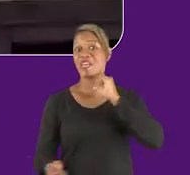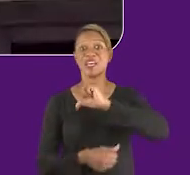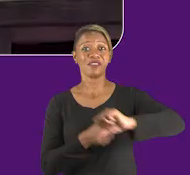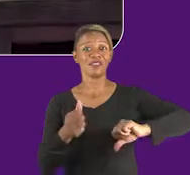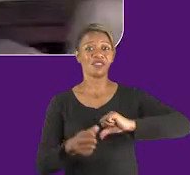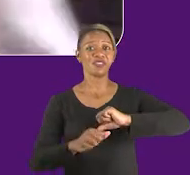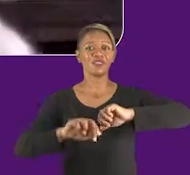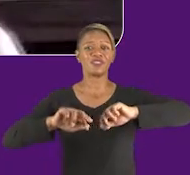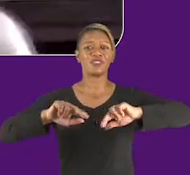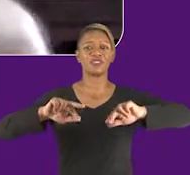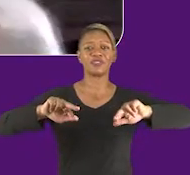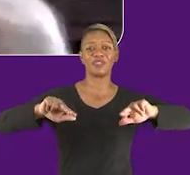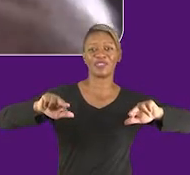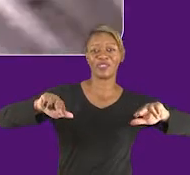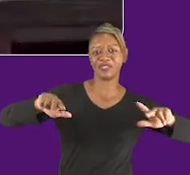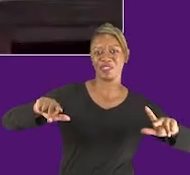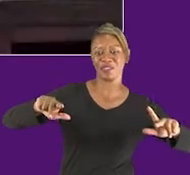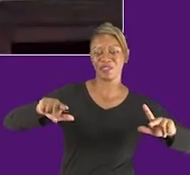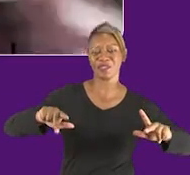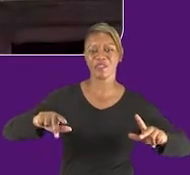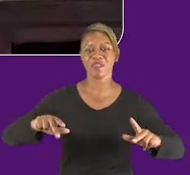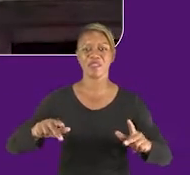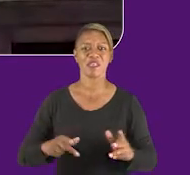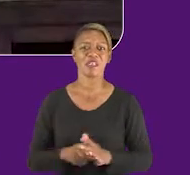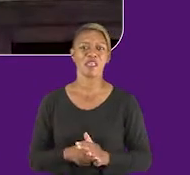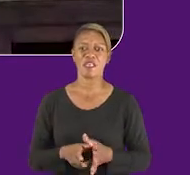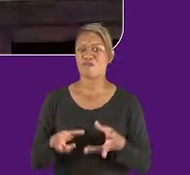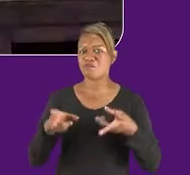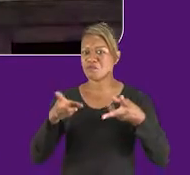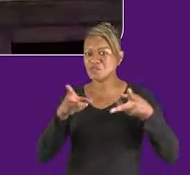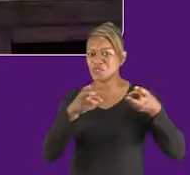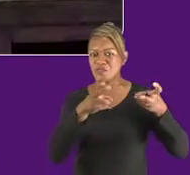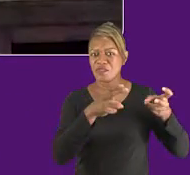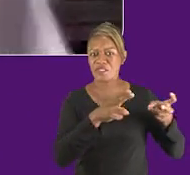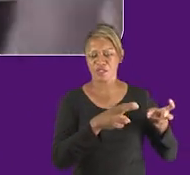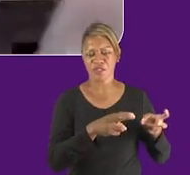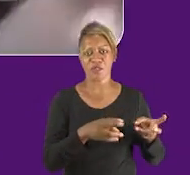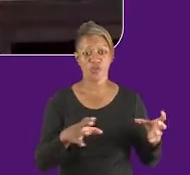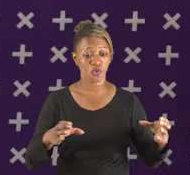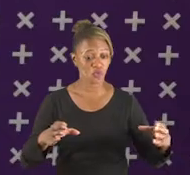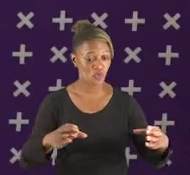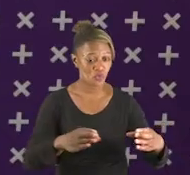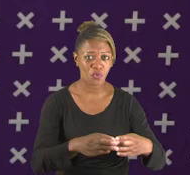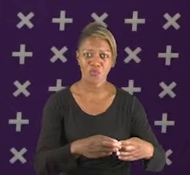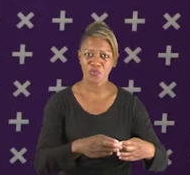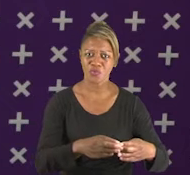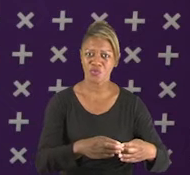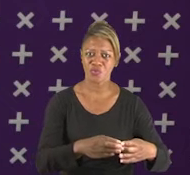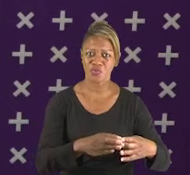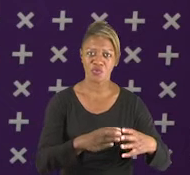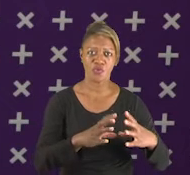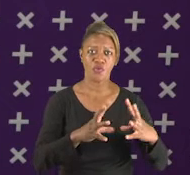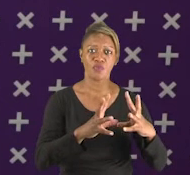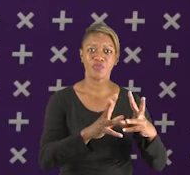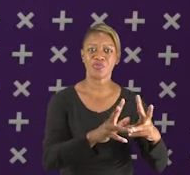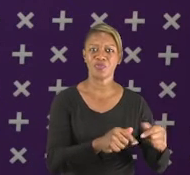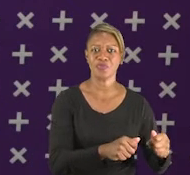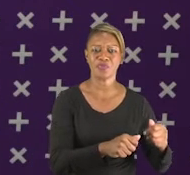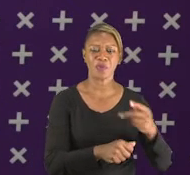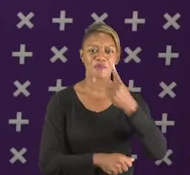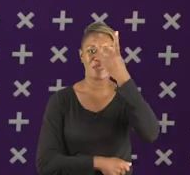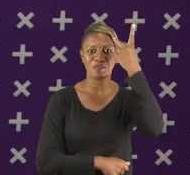diferentes perspectivas diferentes olhares para o mesmo problema e juntando todos esses olhares todas as